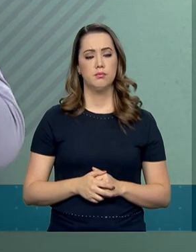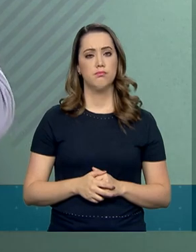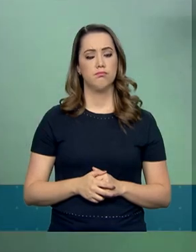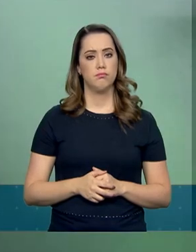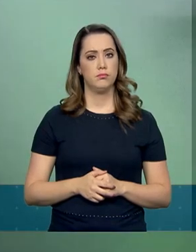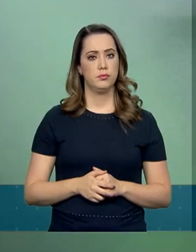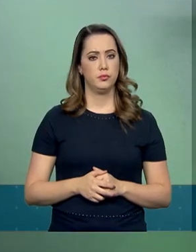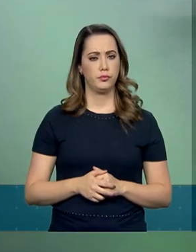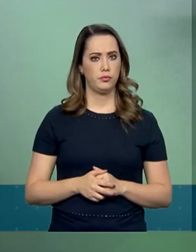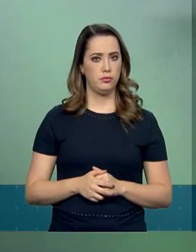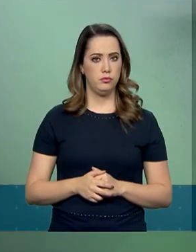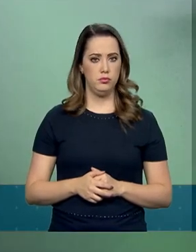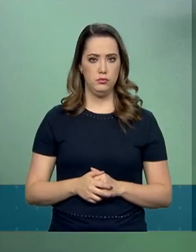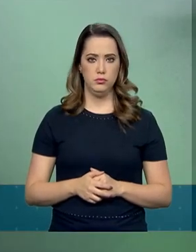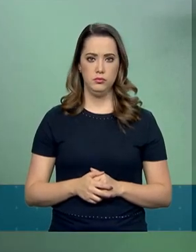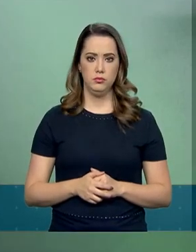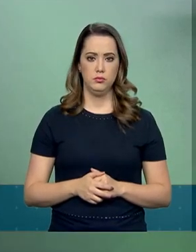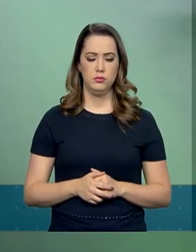ingresso